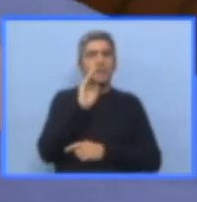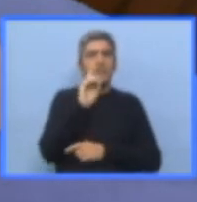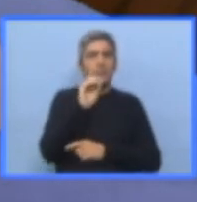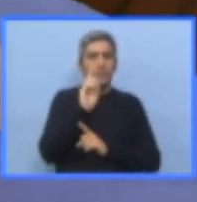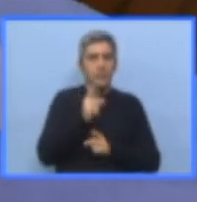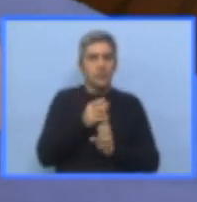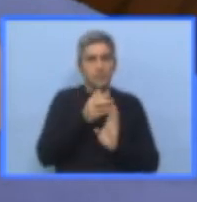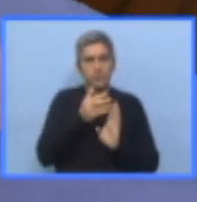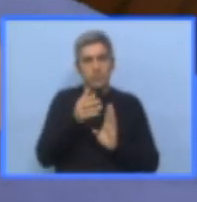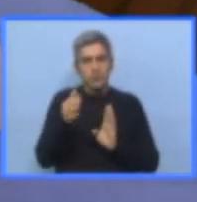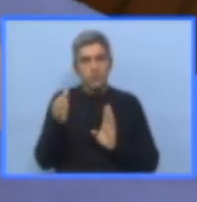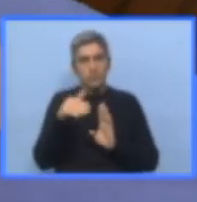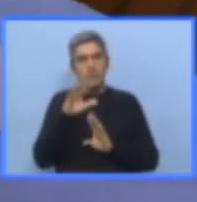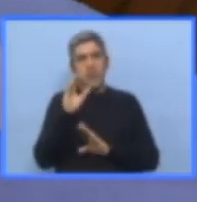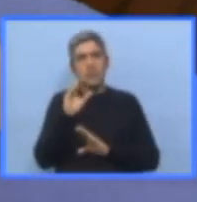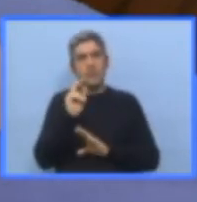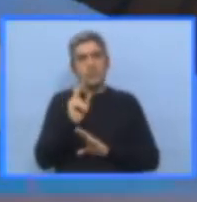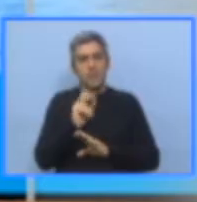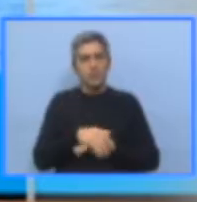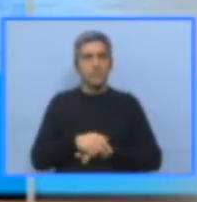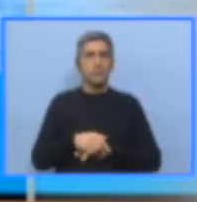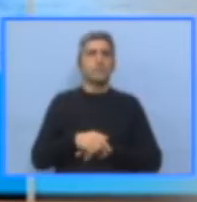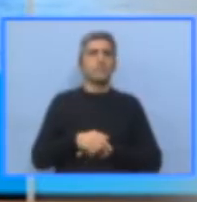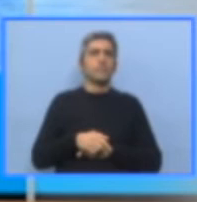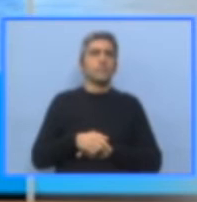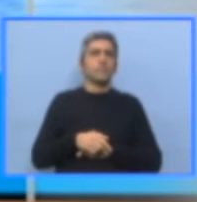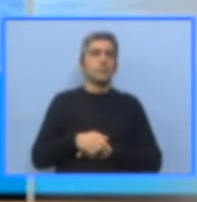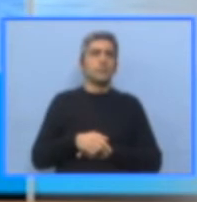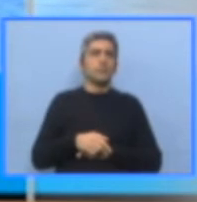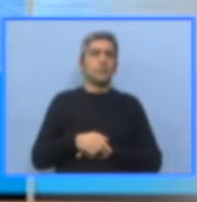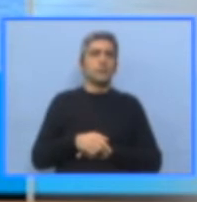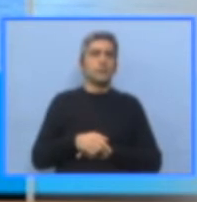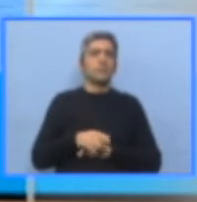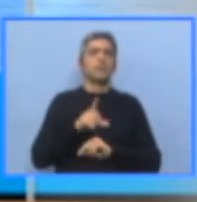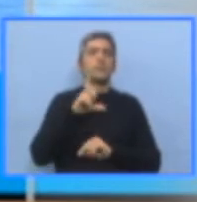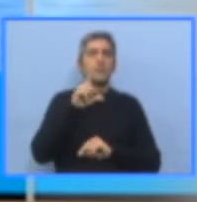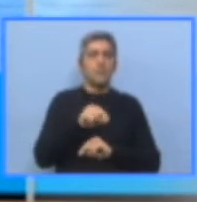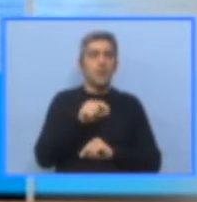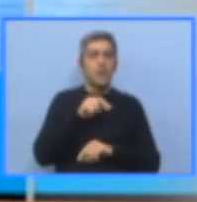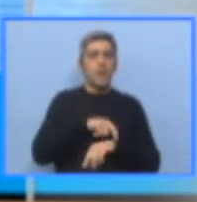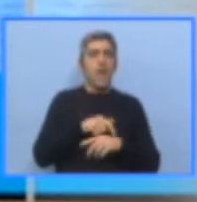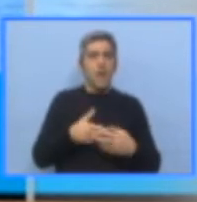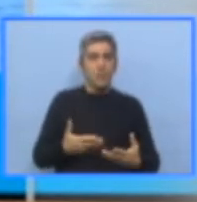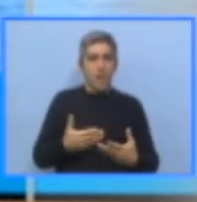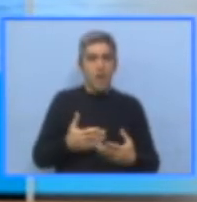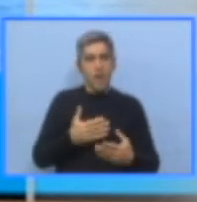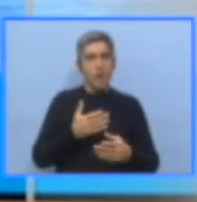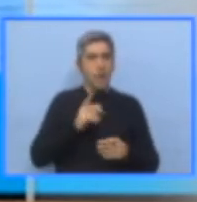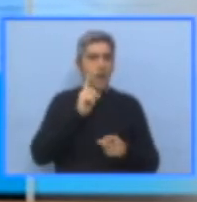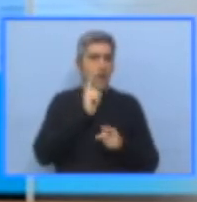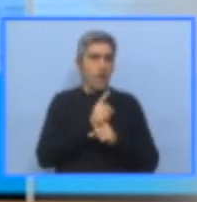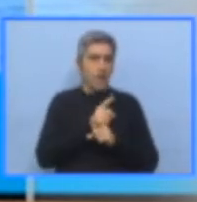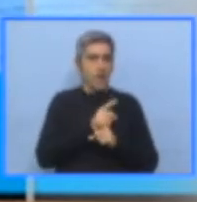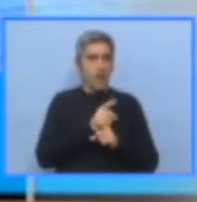uma manipulação de mais de uma década. E, no fundo, também hoje em dia é muito isso que